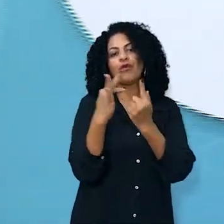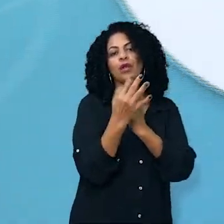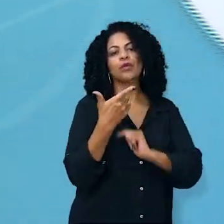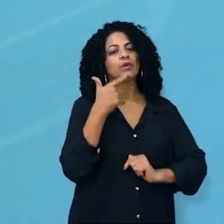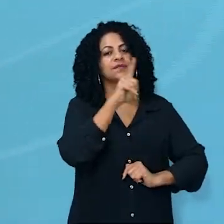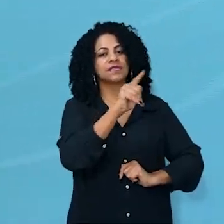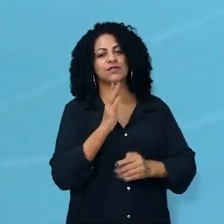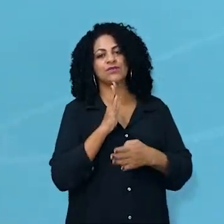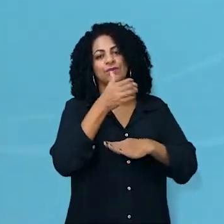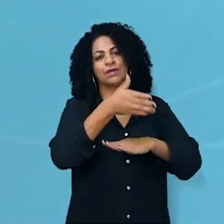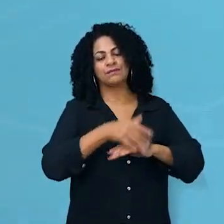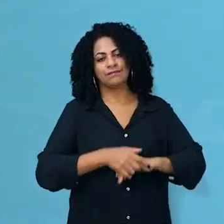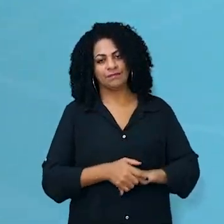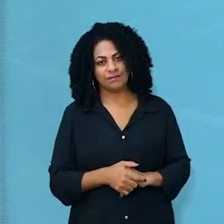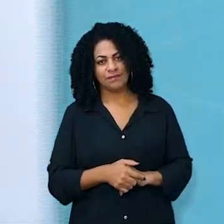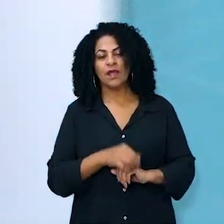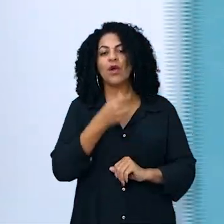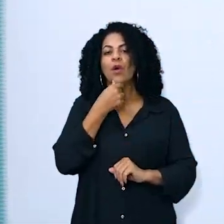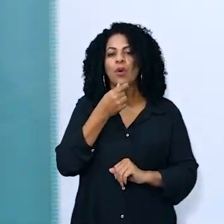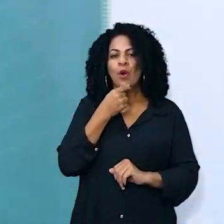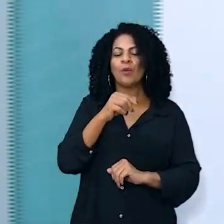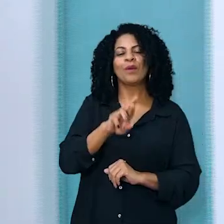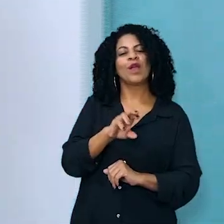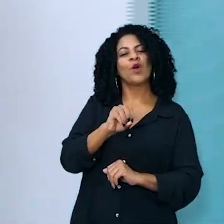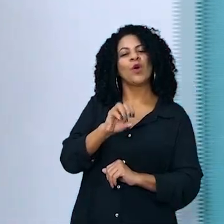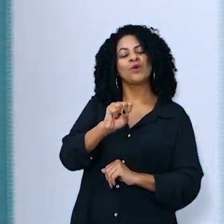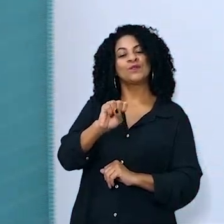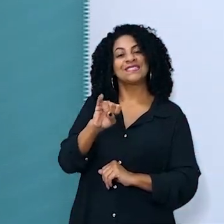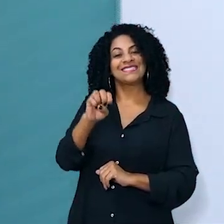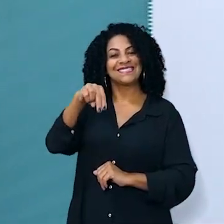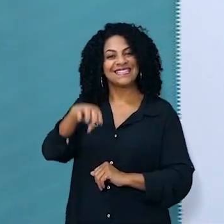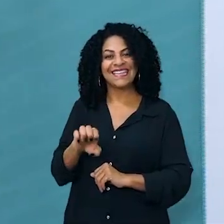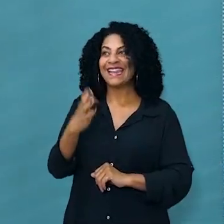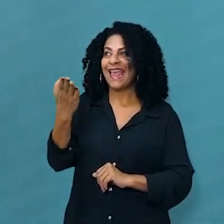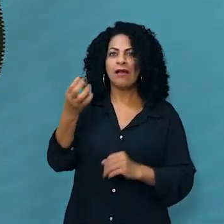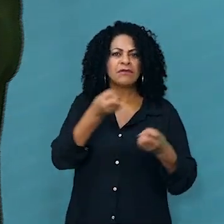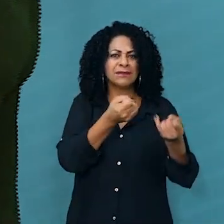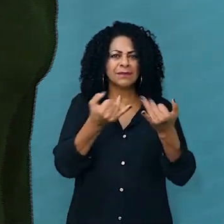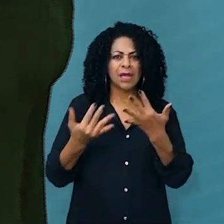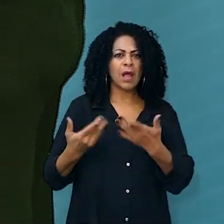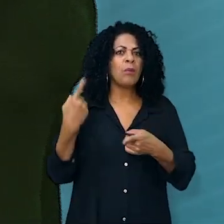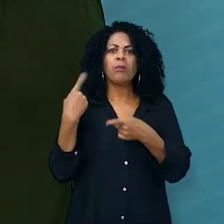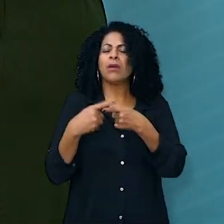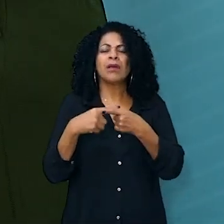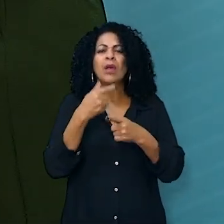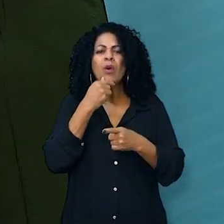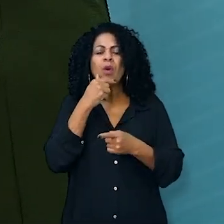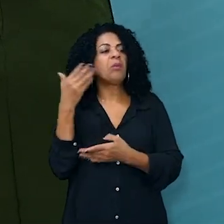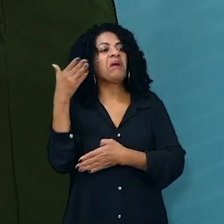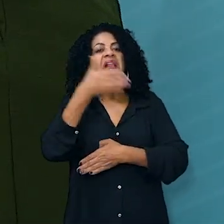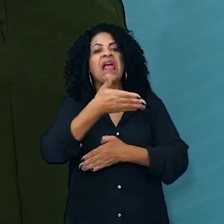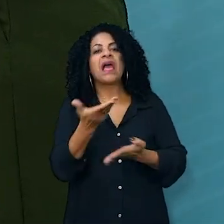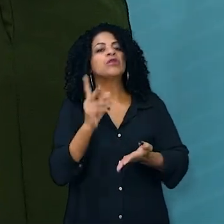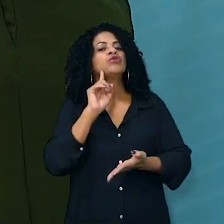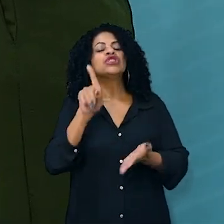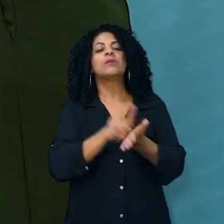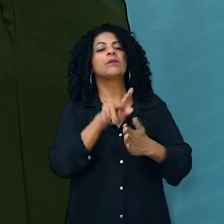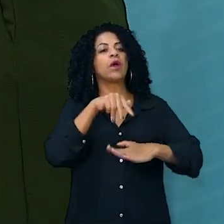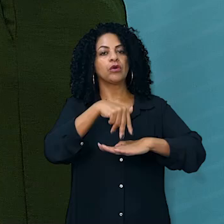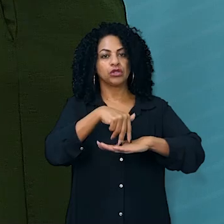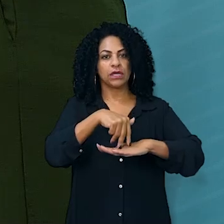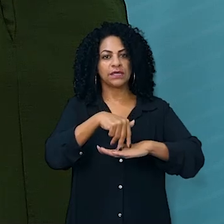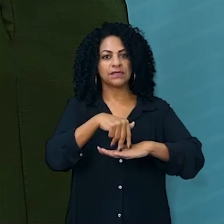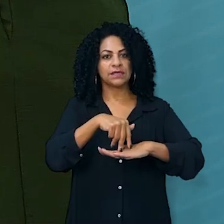desse caso é o repórter Rossini Gomes, que já está aqui conosco. Oi, Rossini, por que o trabalhador não compareceu no dia da audiência?